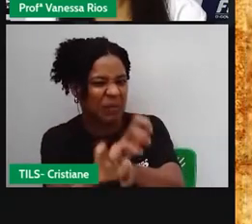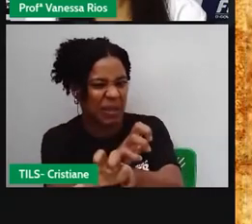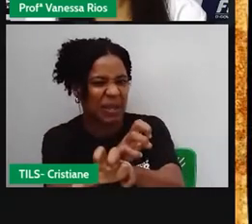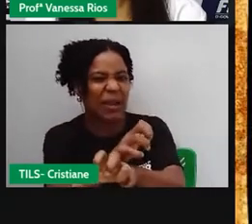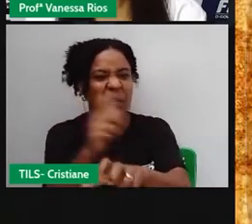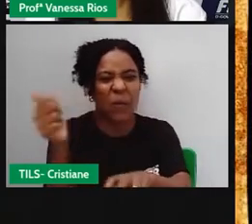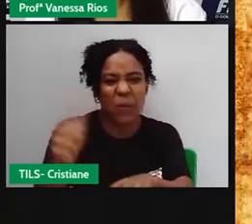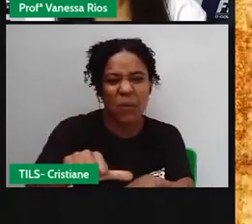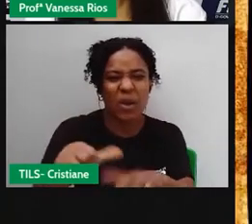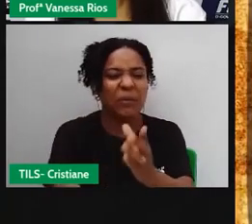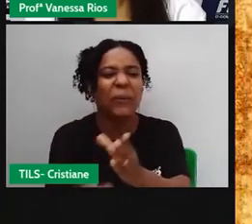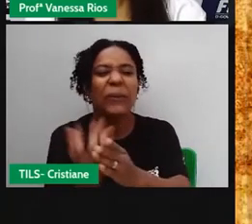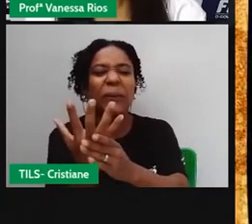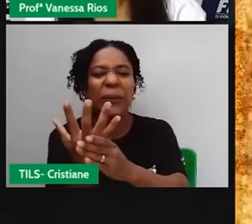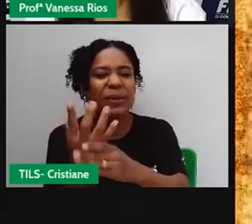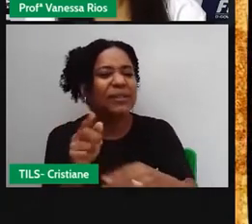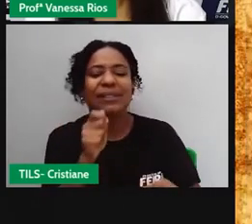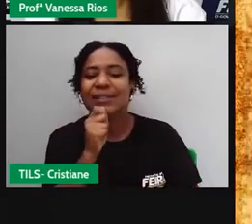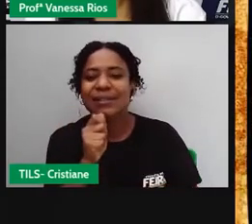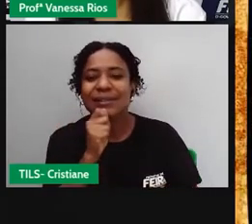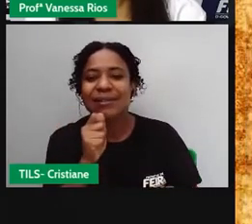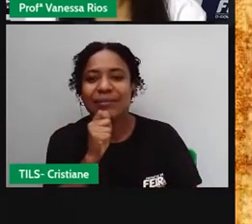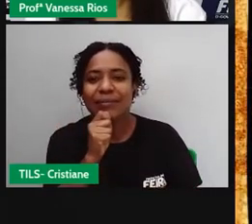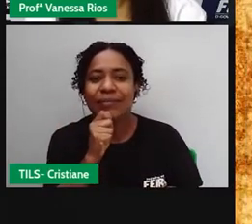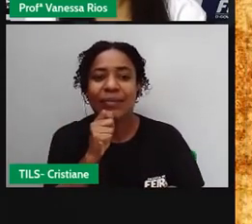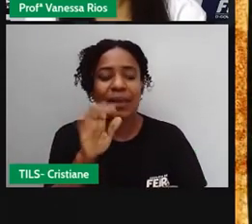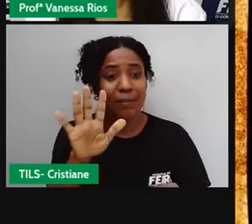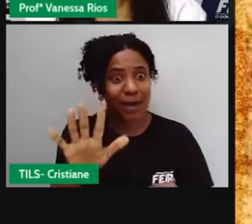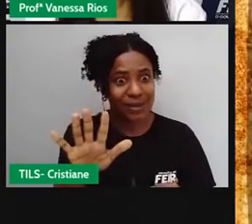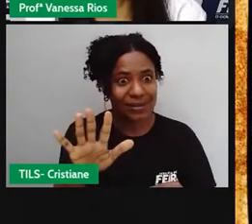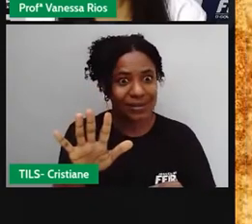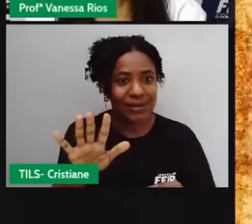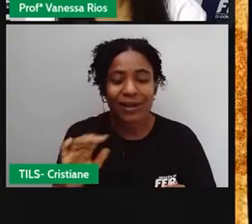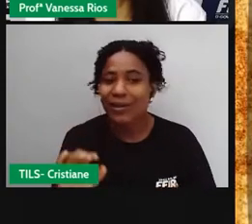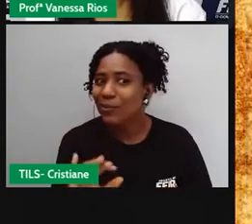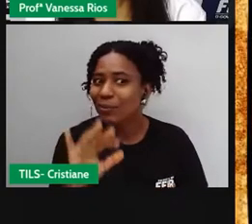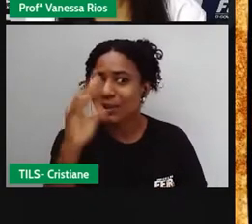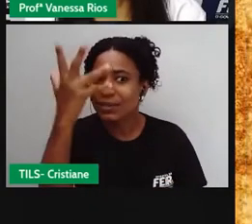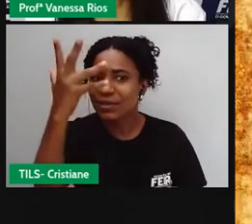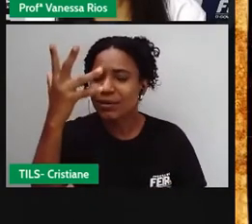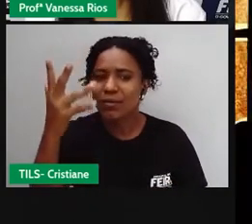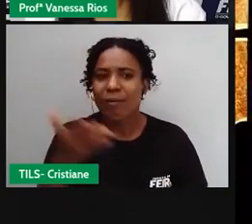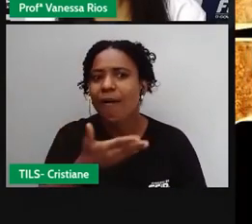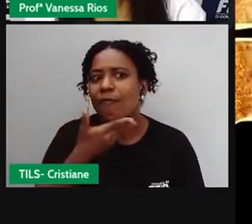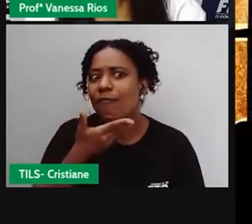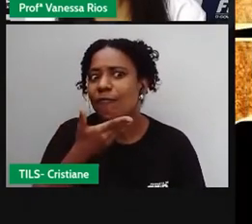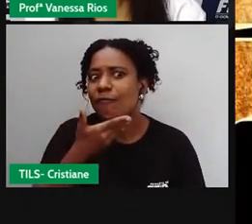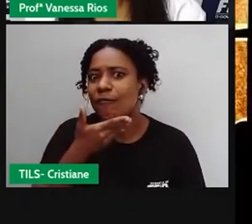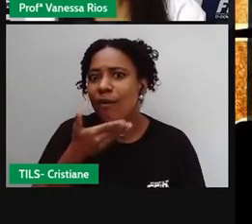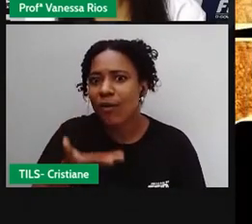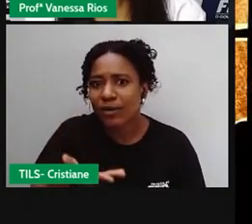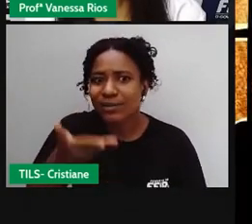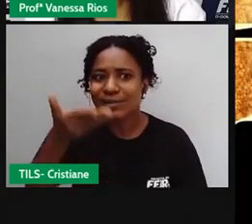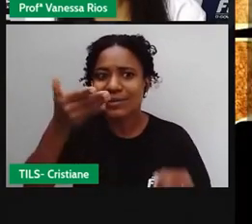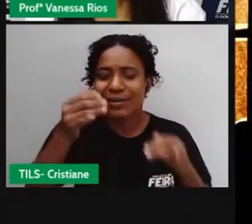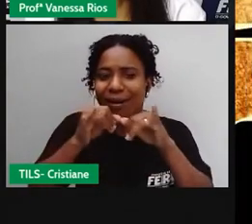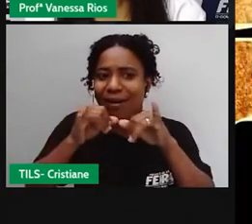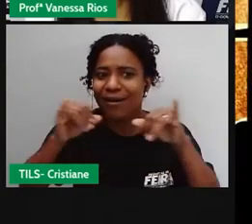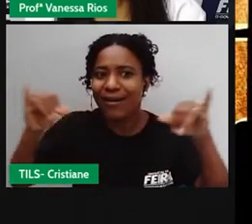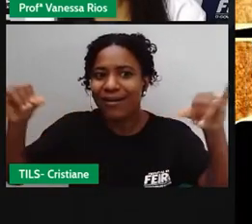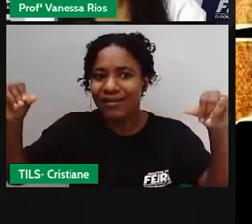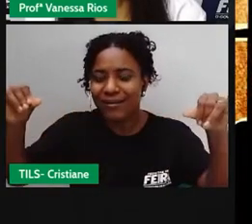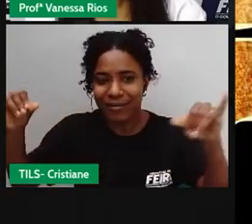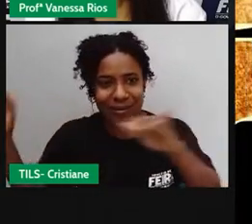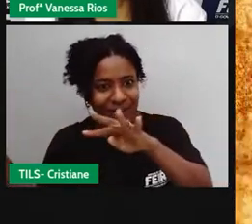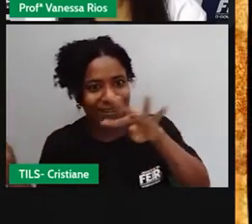nada mesmo. E quando tudo parecia perdido, foi que ouviram uma voz forte. E logo chamou a atenção do povo do